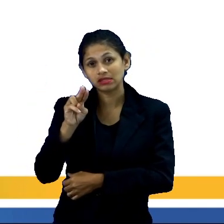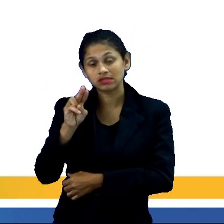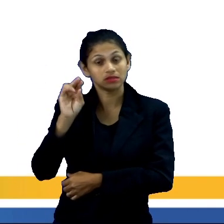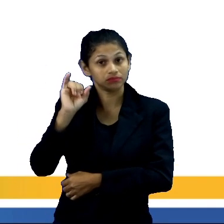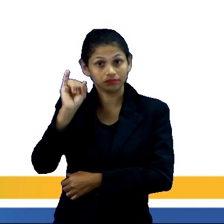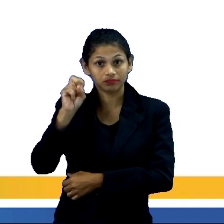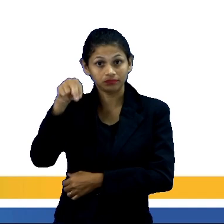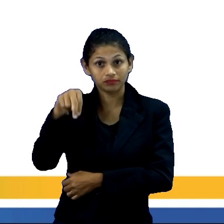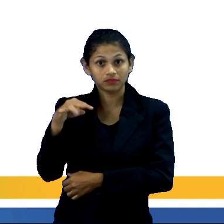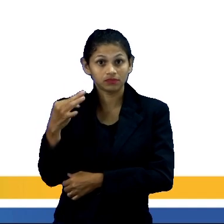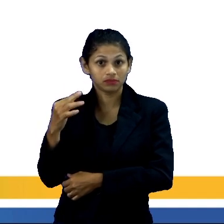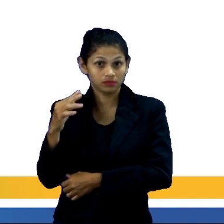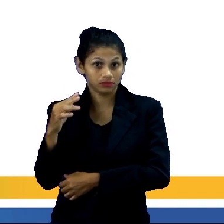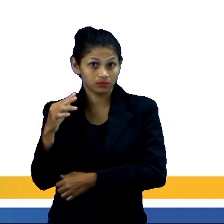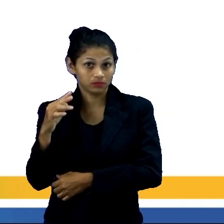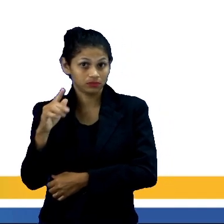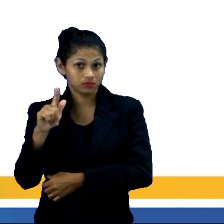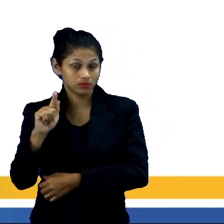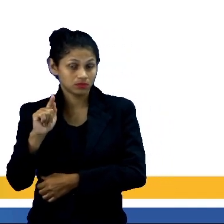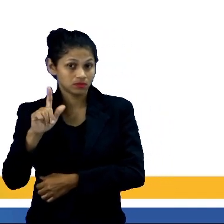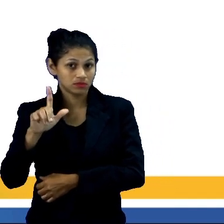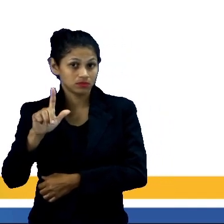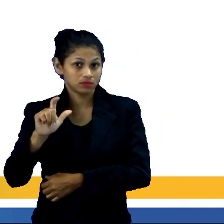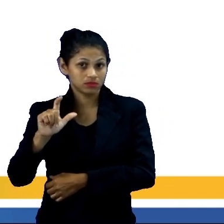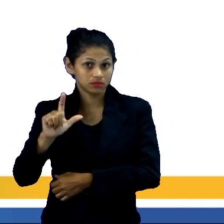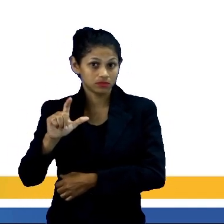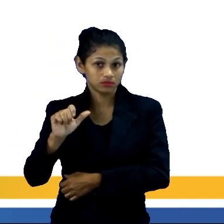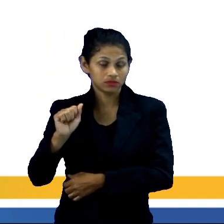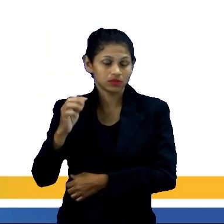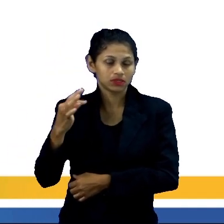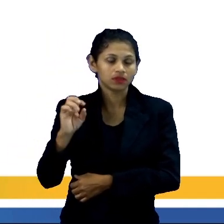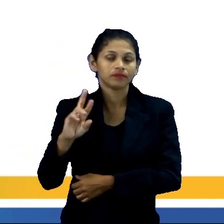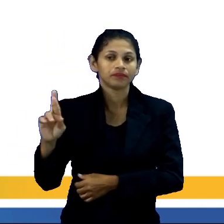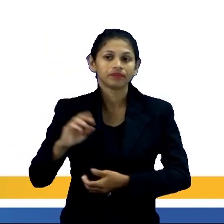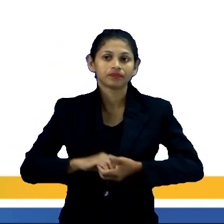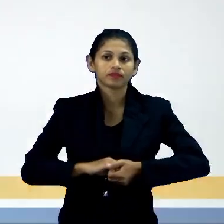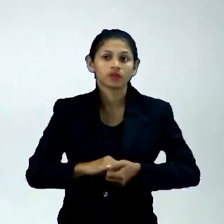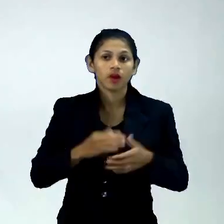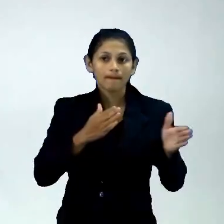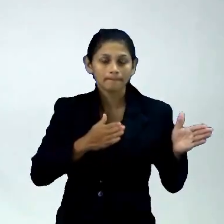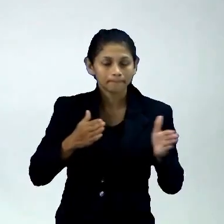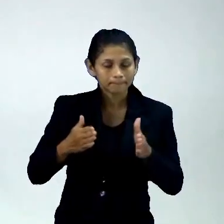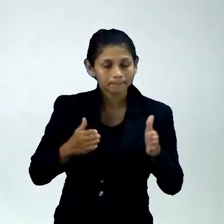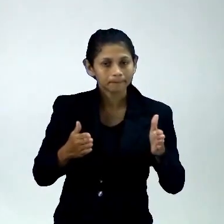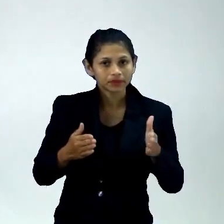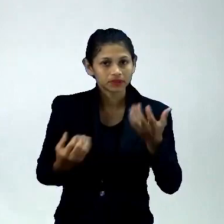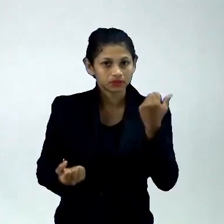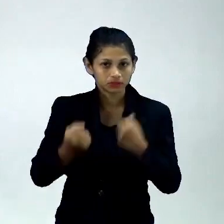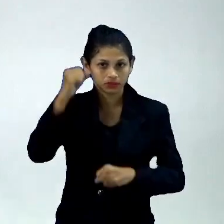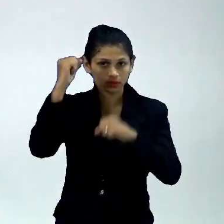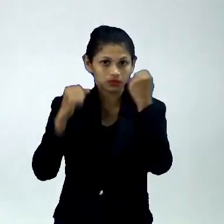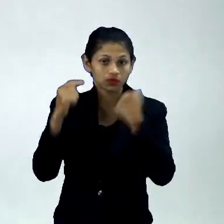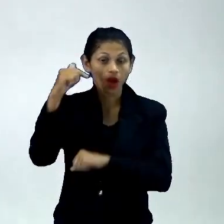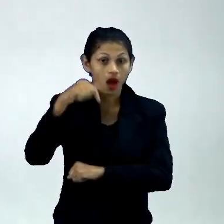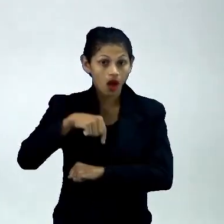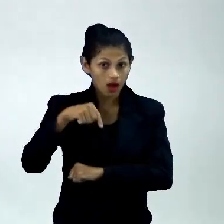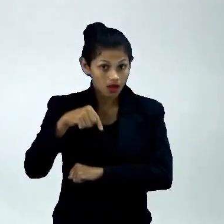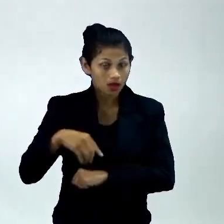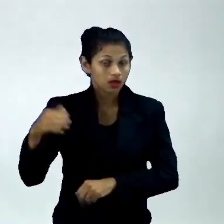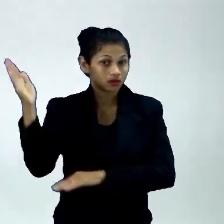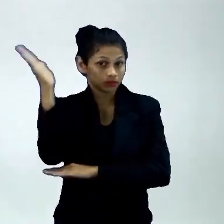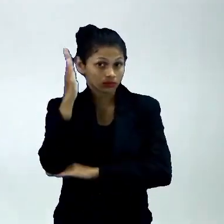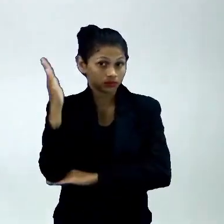Períodos do processo de industrialização no Brasil. Aqui nessa parte a gente vai dividir aí esse processo em